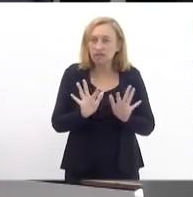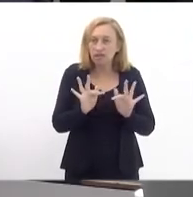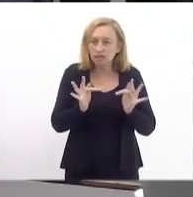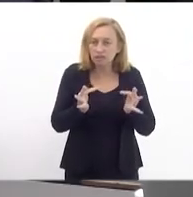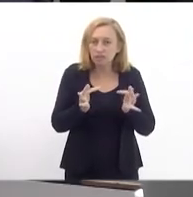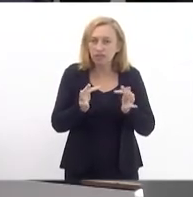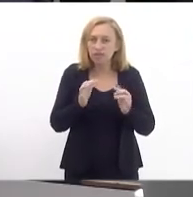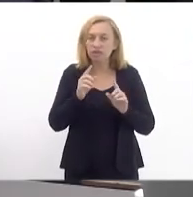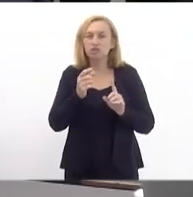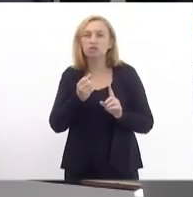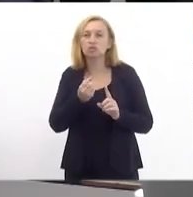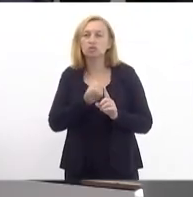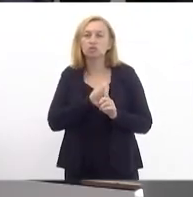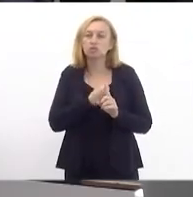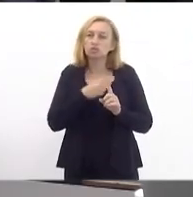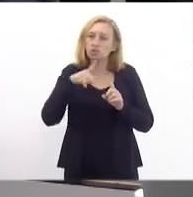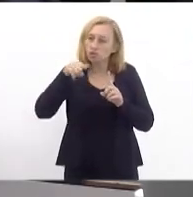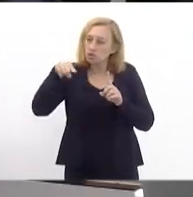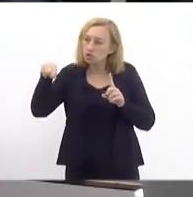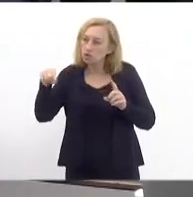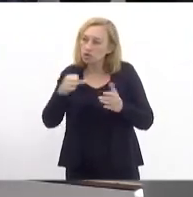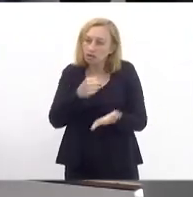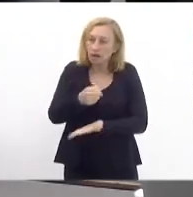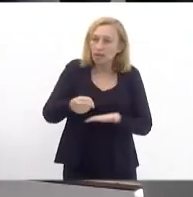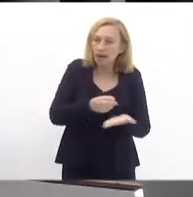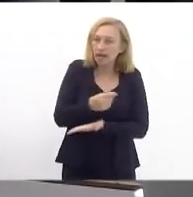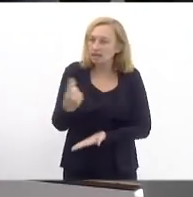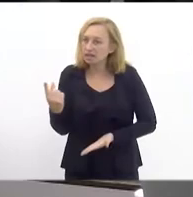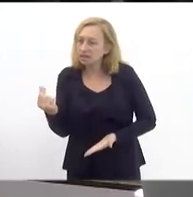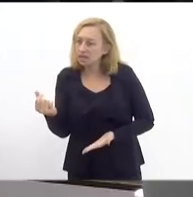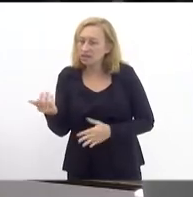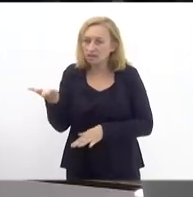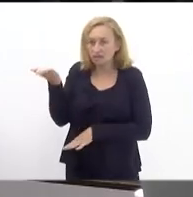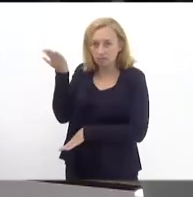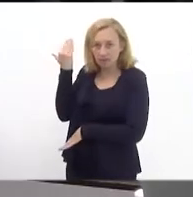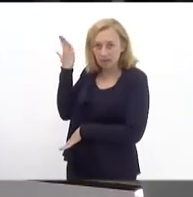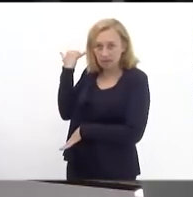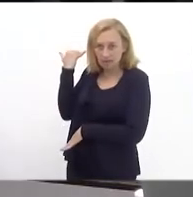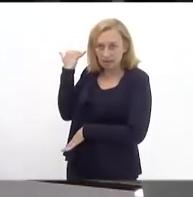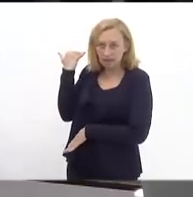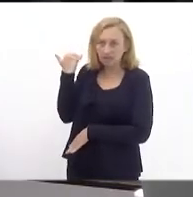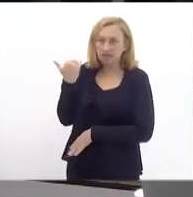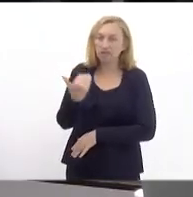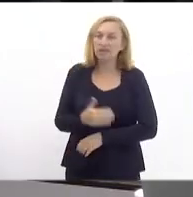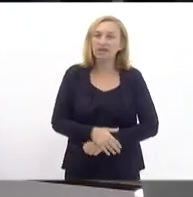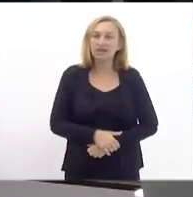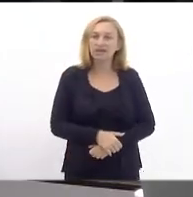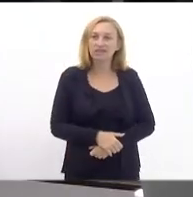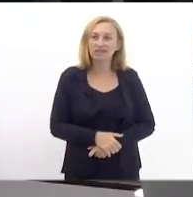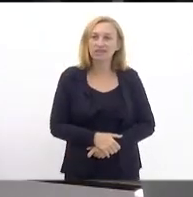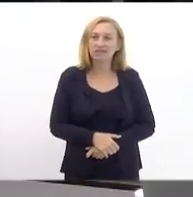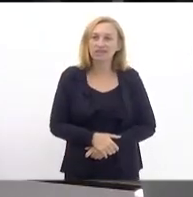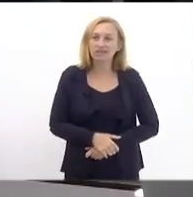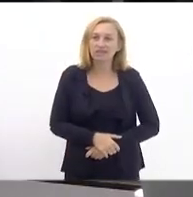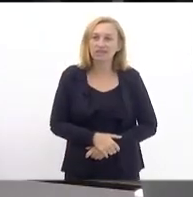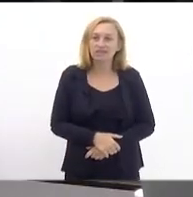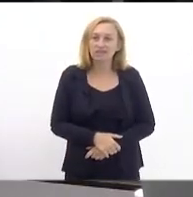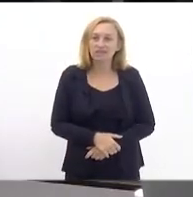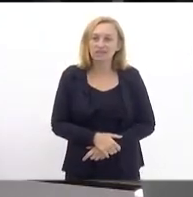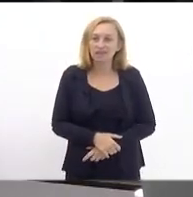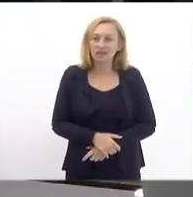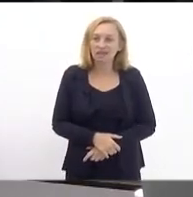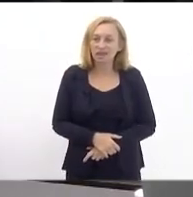índice com base na tarifa base anterior. Não tem planilha tarifária, tem só a